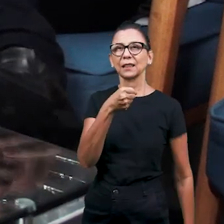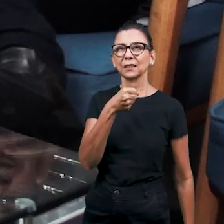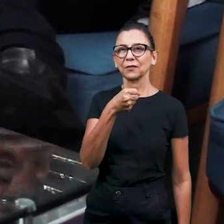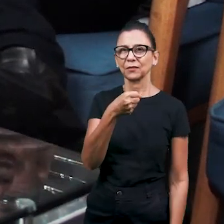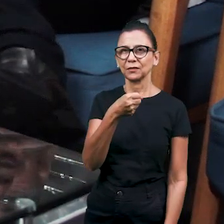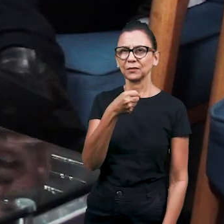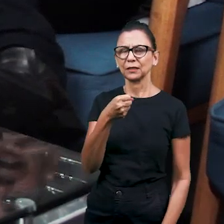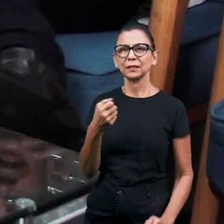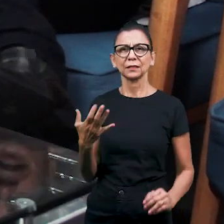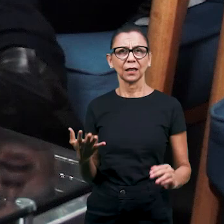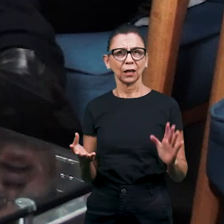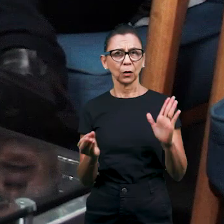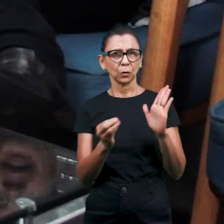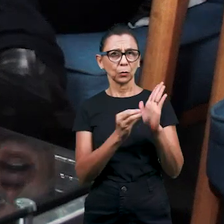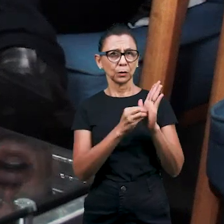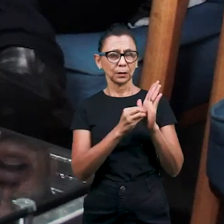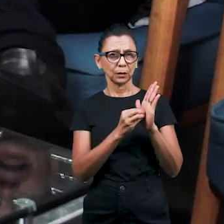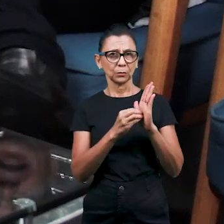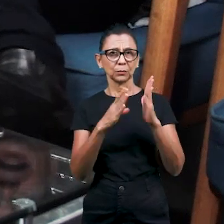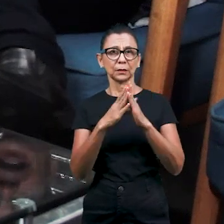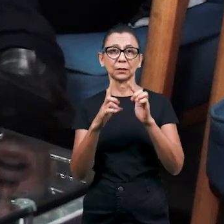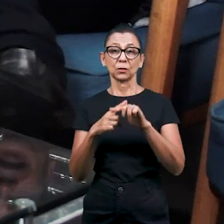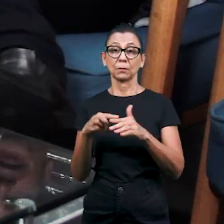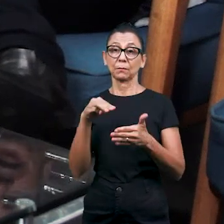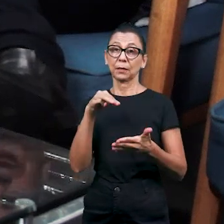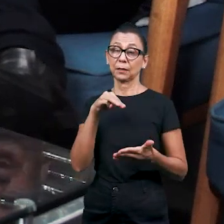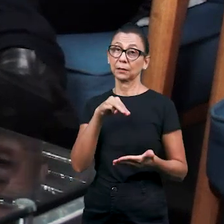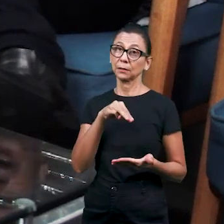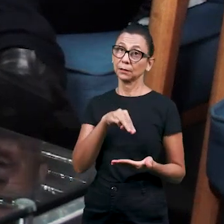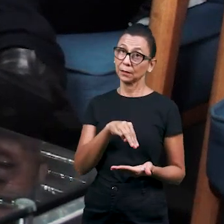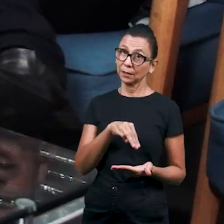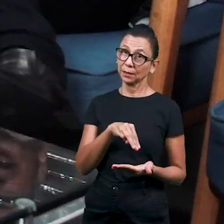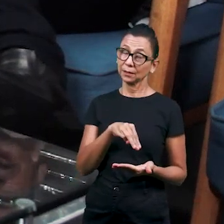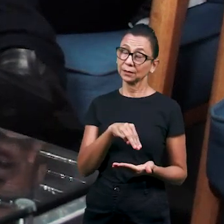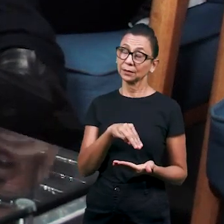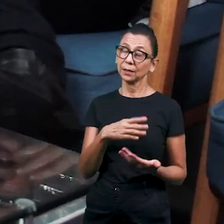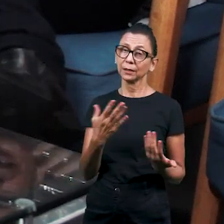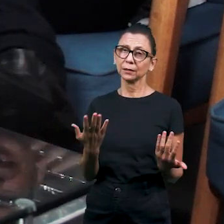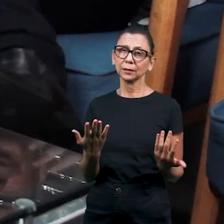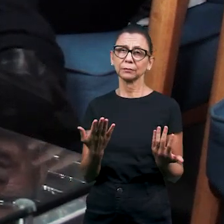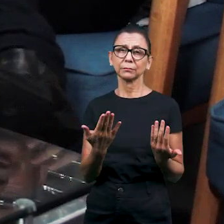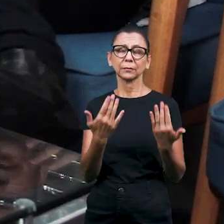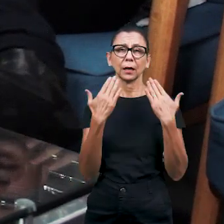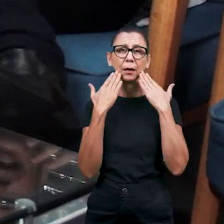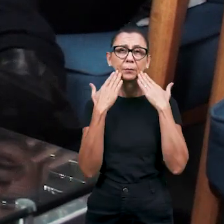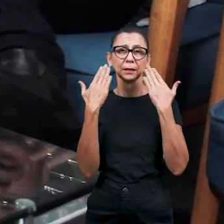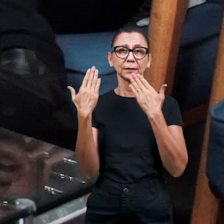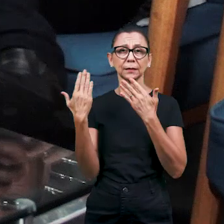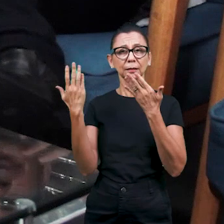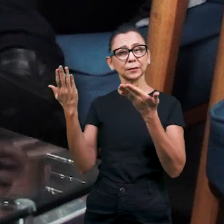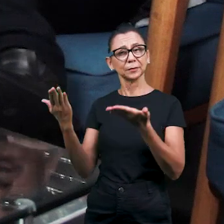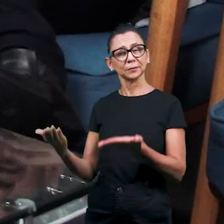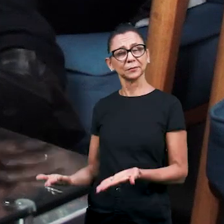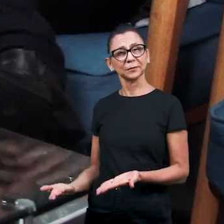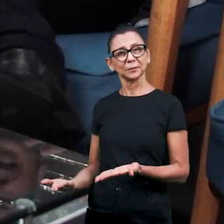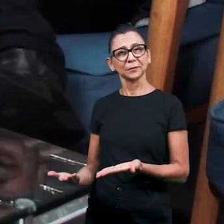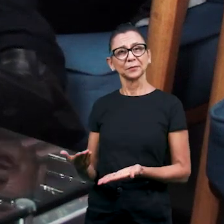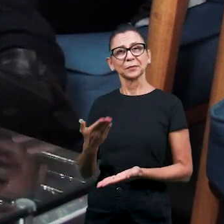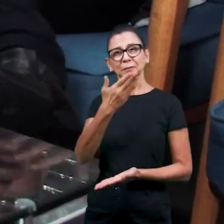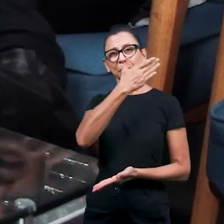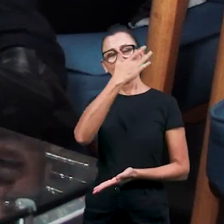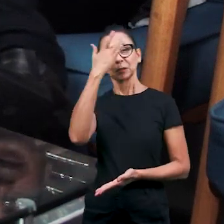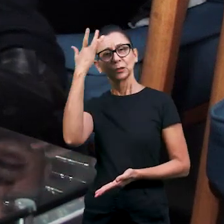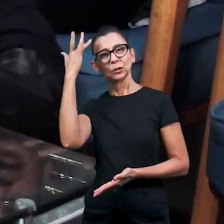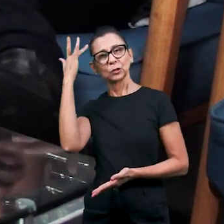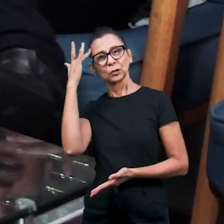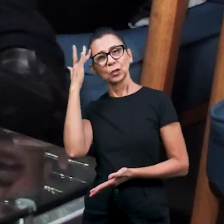esse conteúdo da Igreja Cristã Maranata, através do qual a gente traz sempre um convidado aqui para conversar